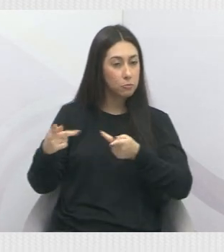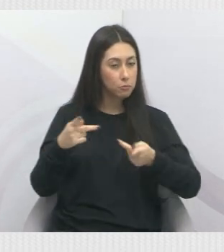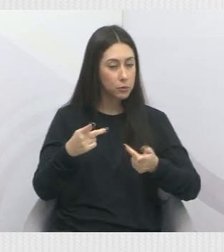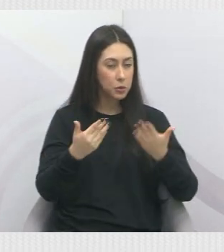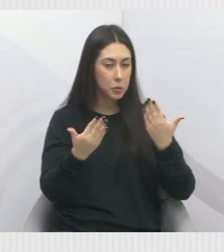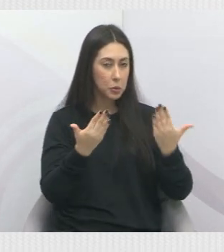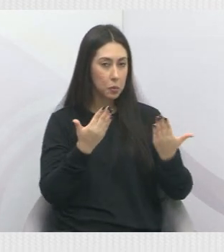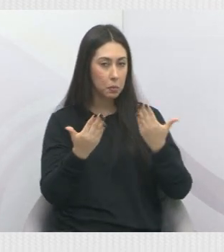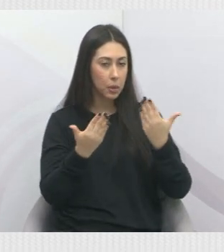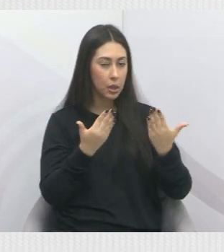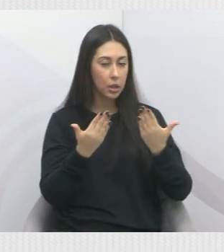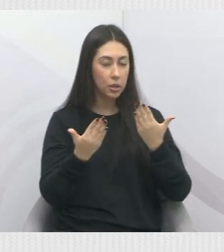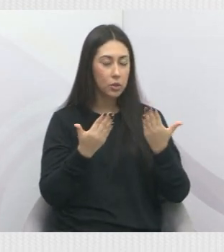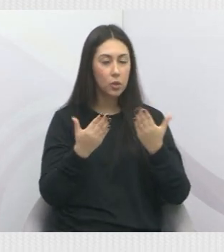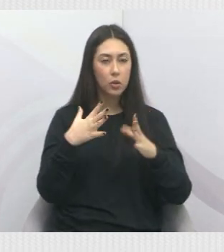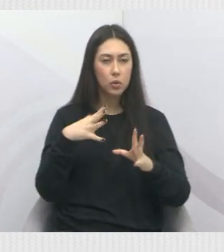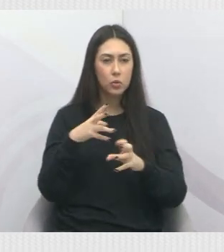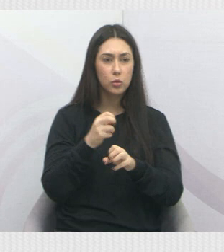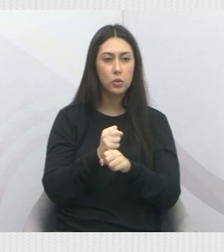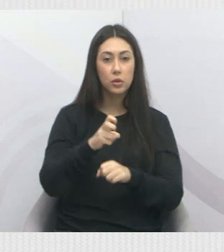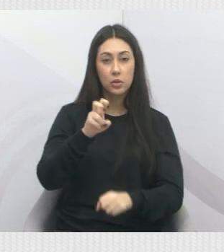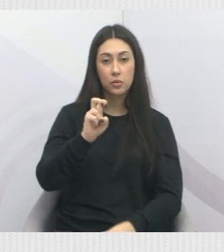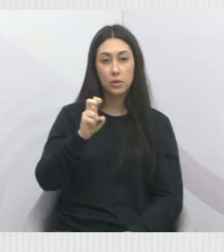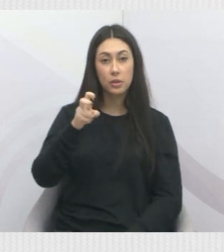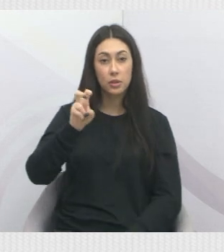quadrimestre de 2021, totalizando